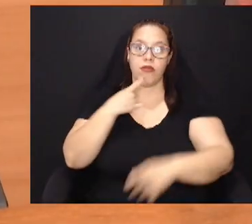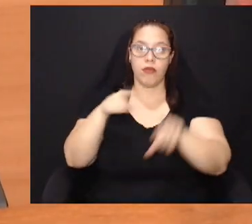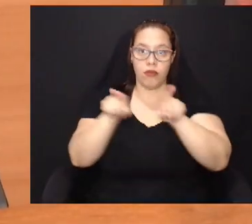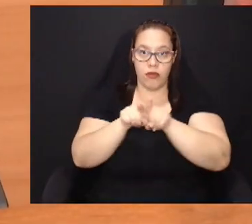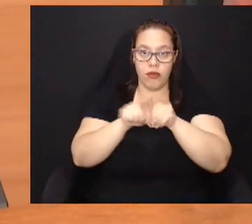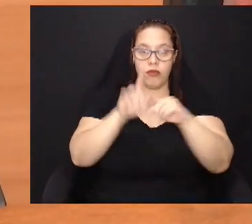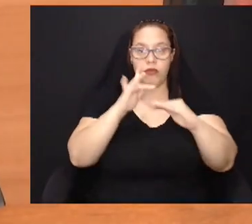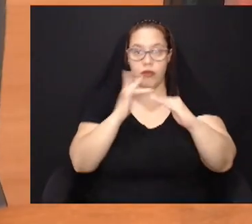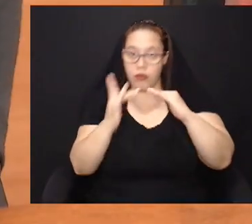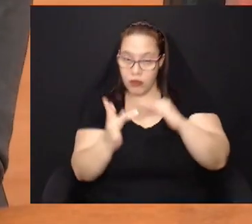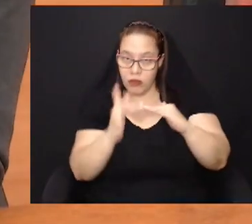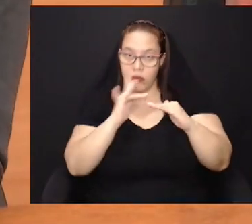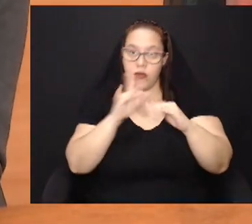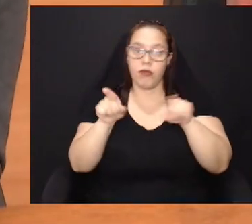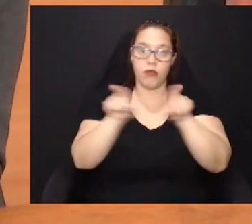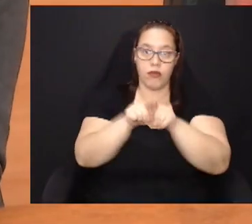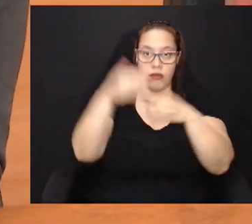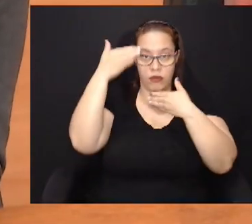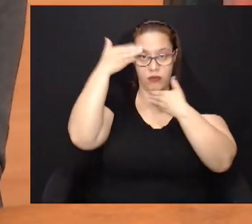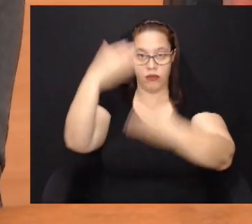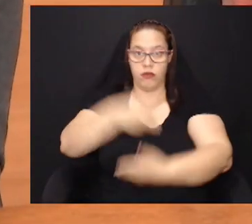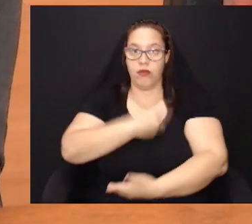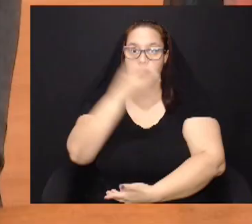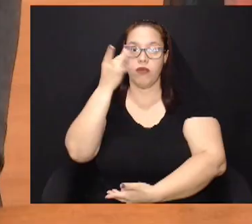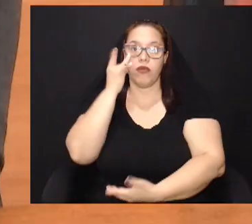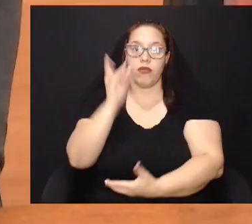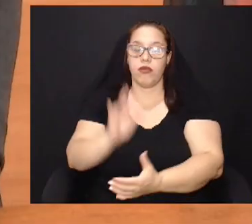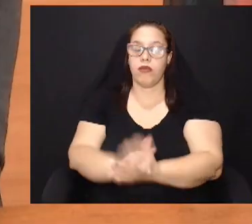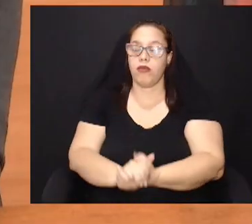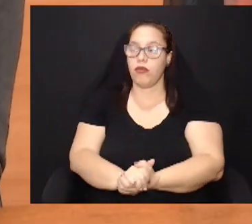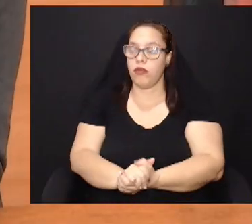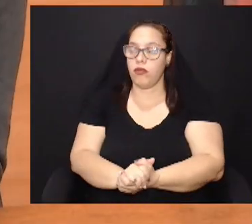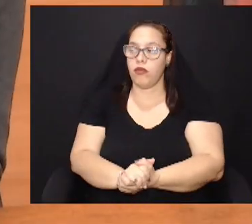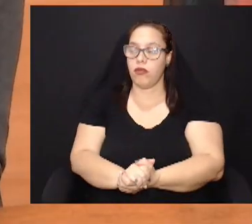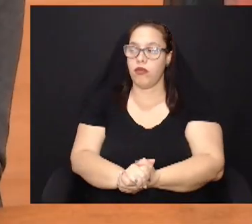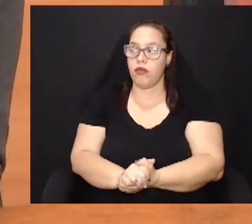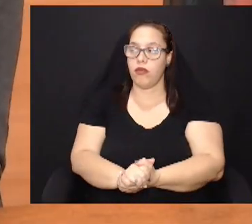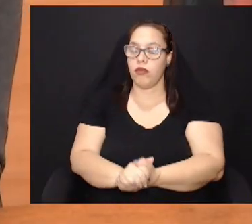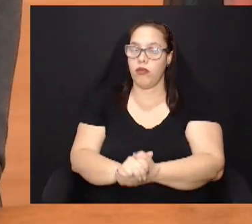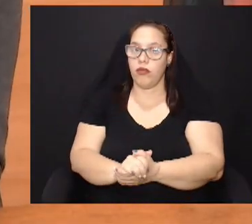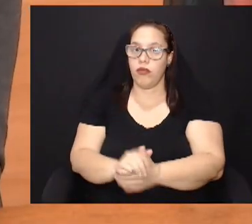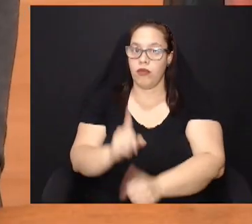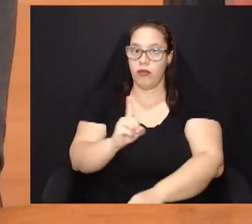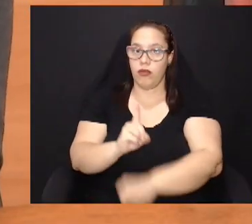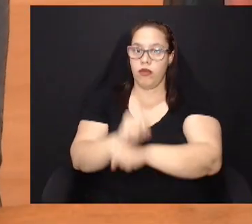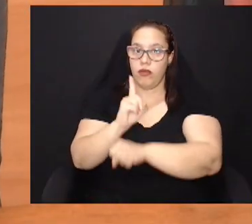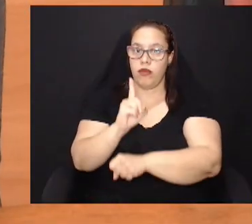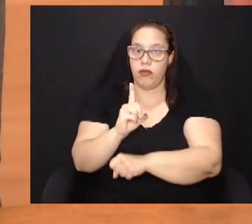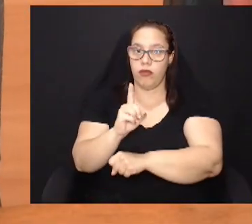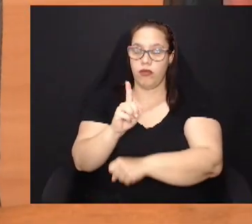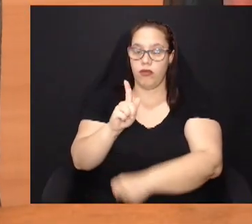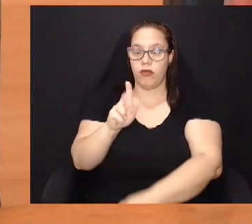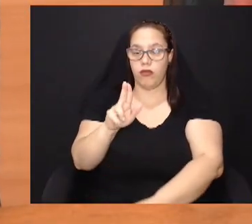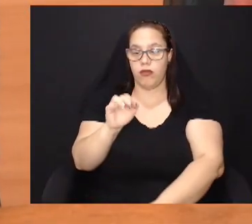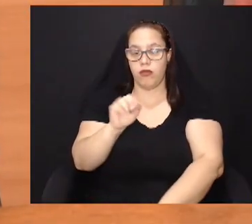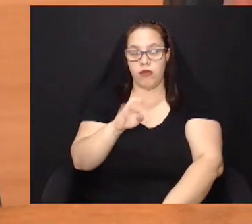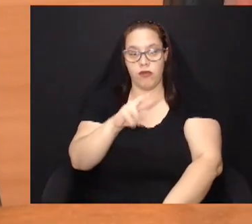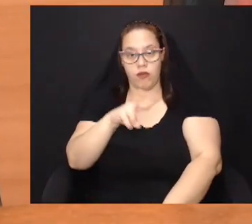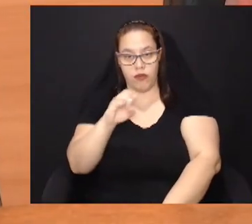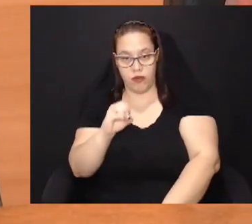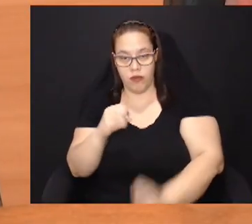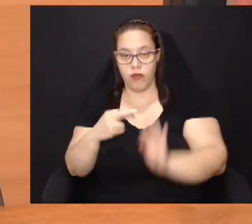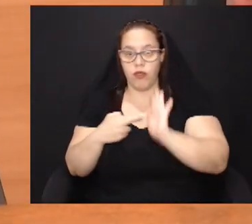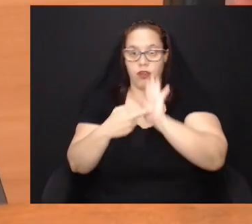redes sociais. Quero agradecer a presença aqui do doutor Gustavo, representando a Abrazel, do